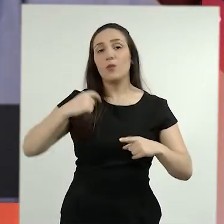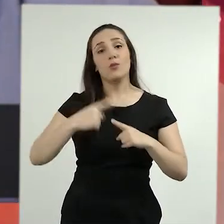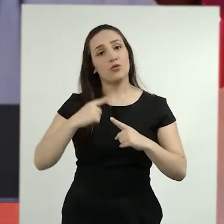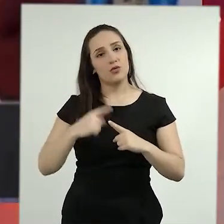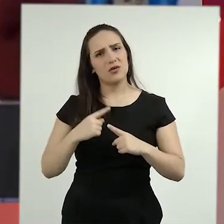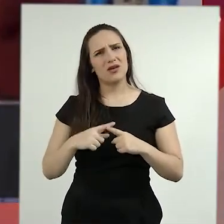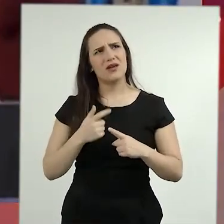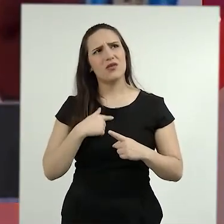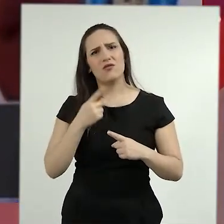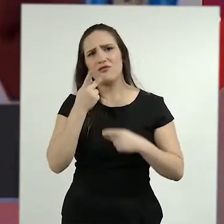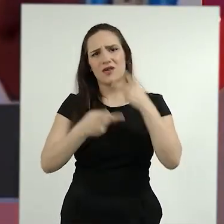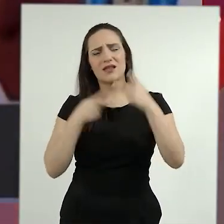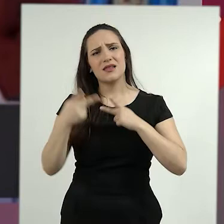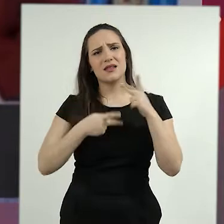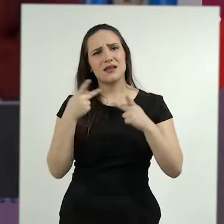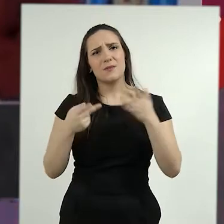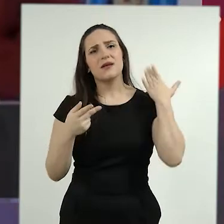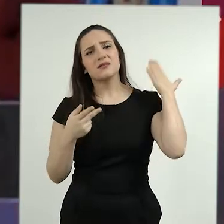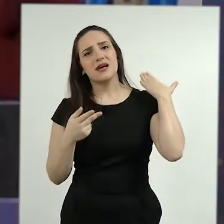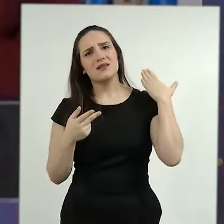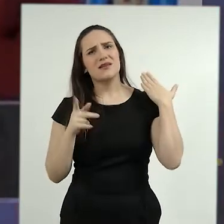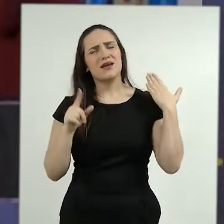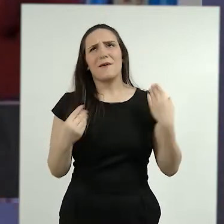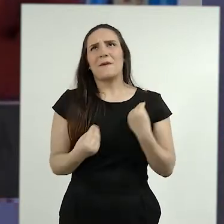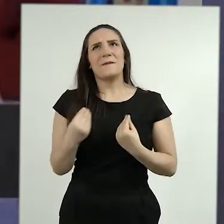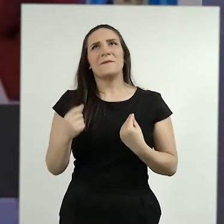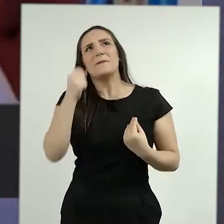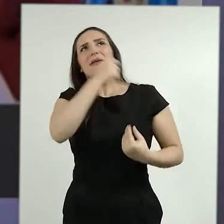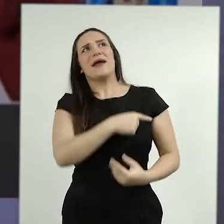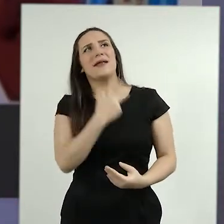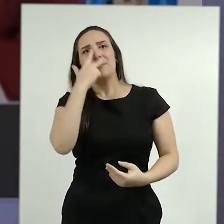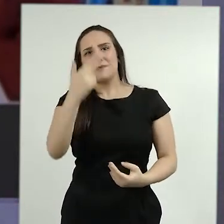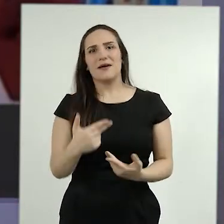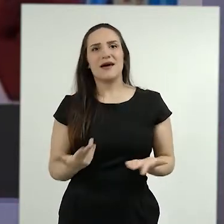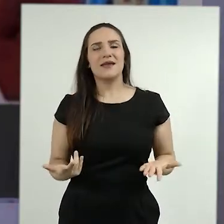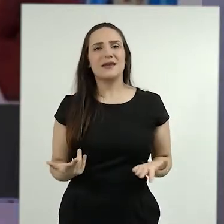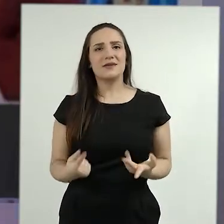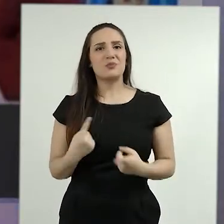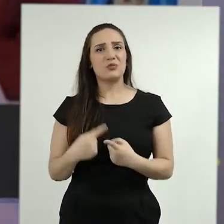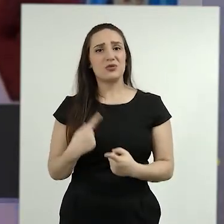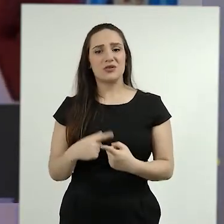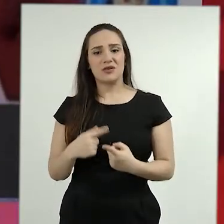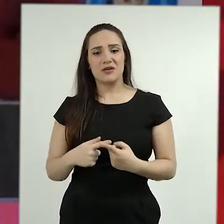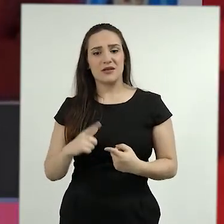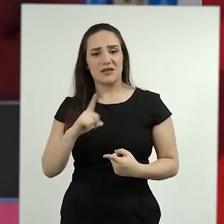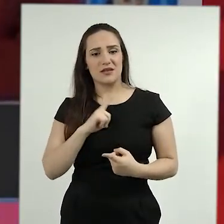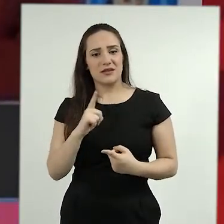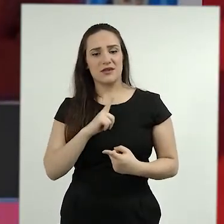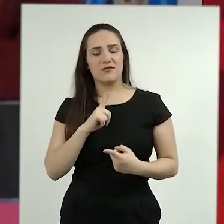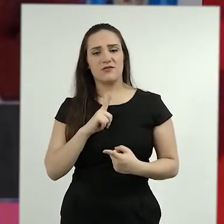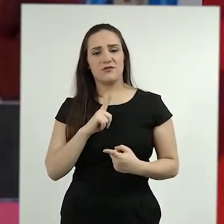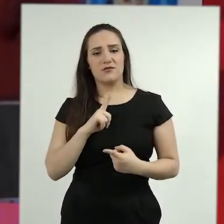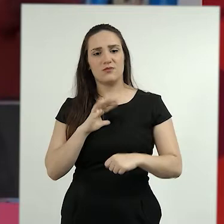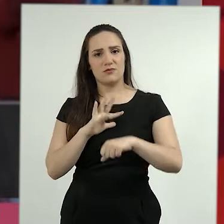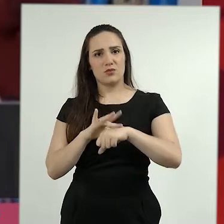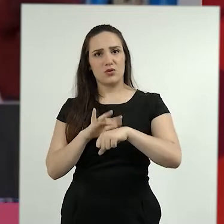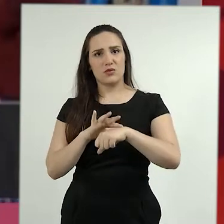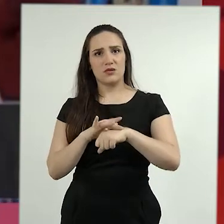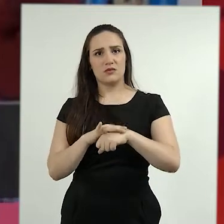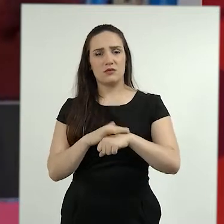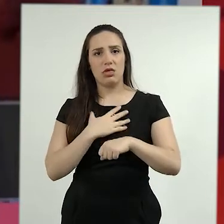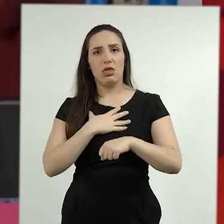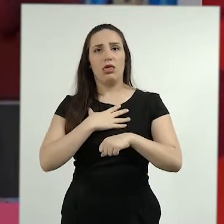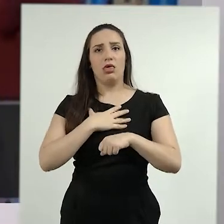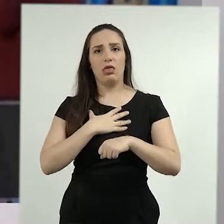né? Eu estava comentando outro dia que, na verdade, é uma ironia do destino, uma doença que causa uma